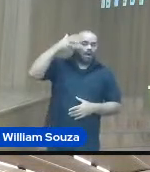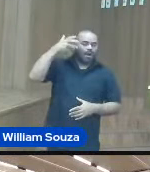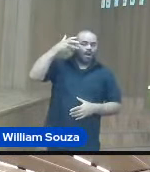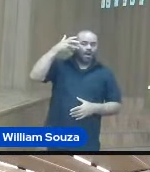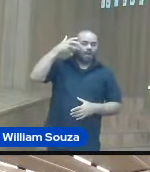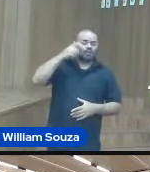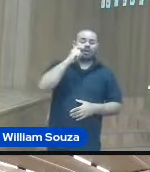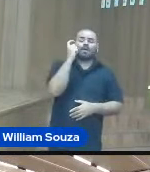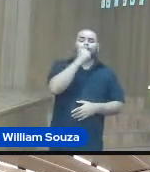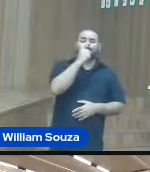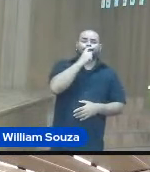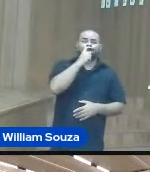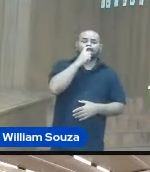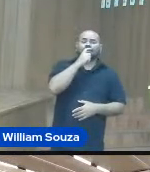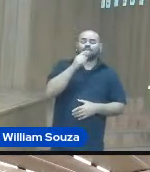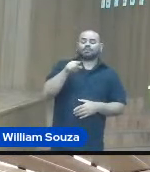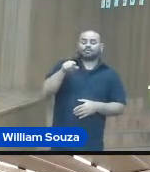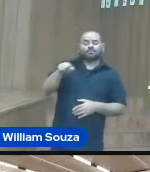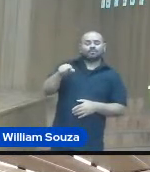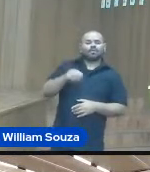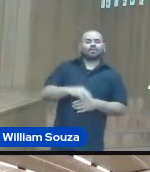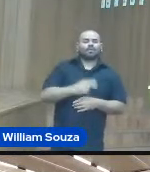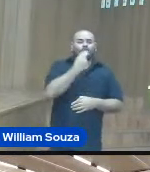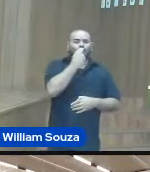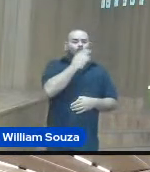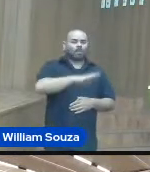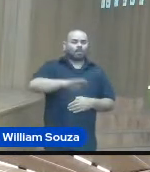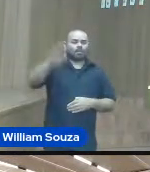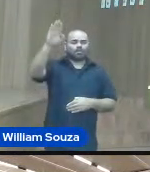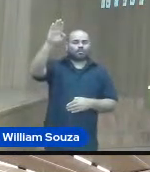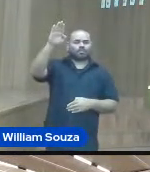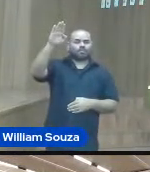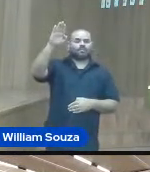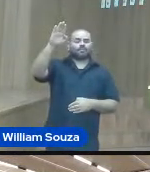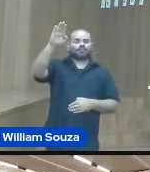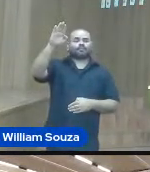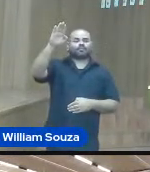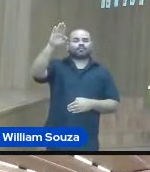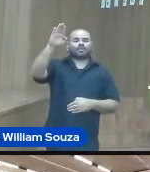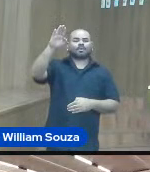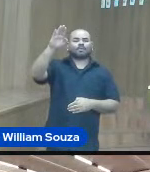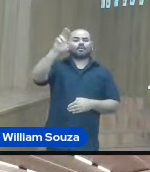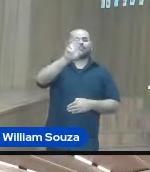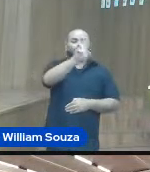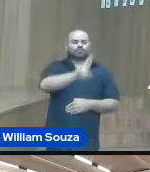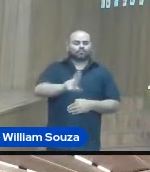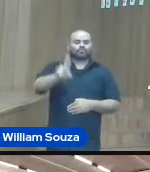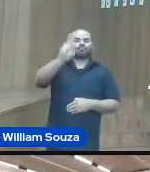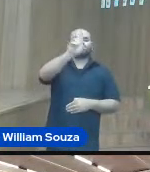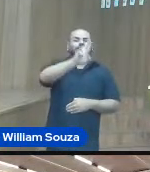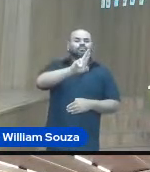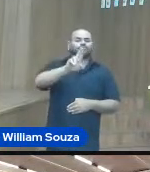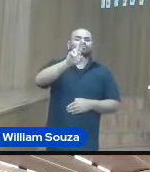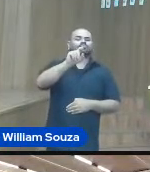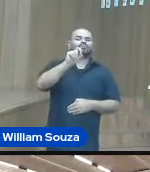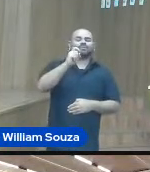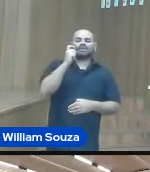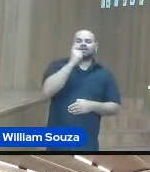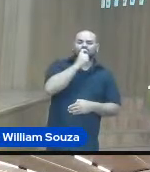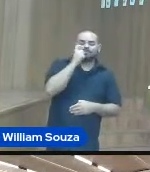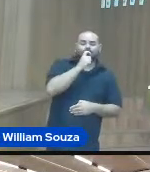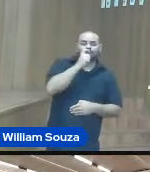poloneses, e Hitler usa essa mentira para invadir a Polônia. Em poucos dias, a Polônia